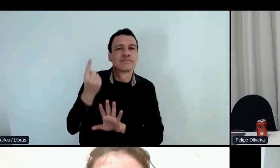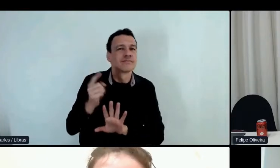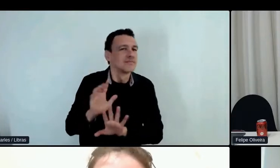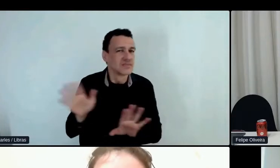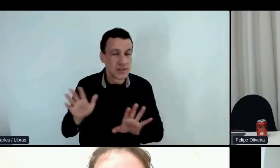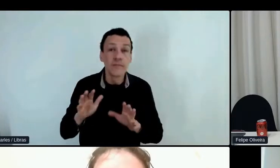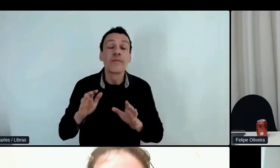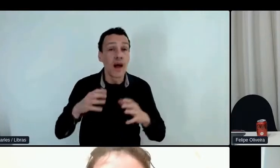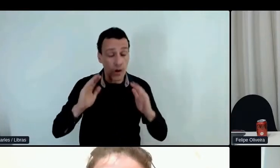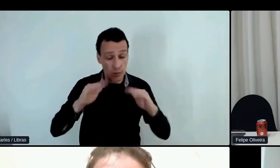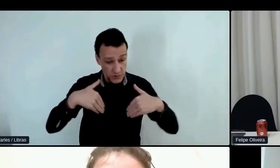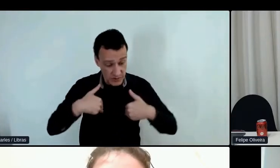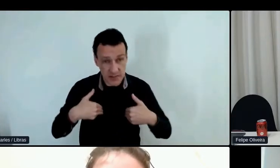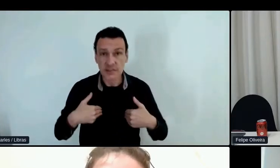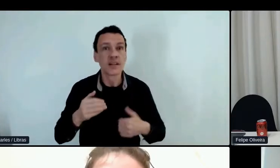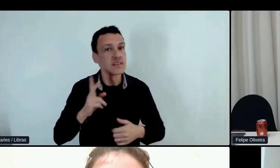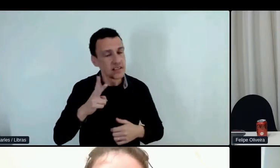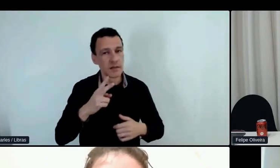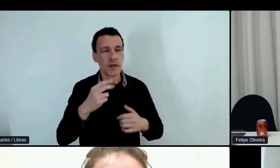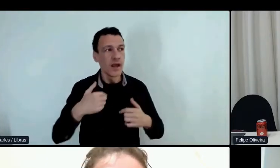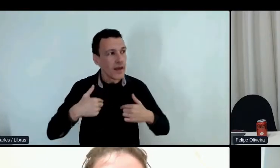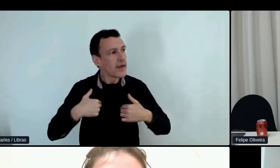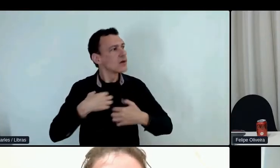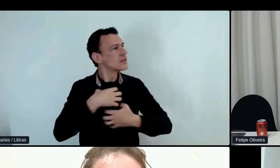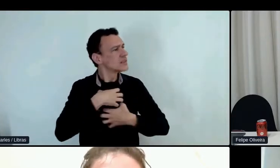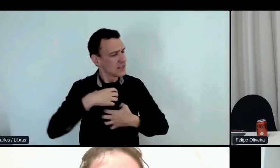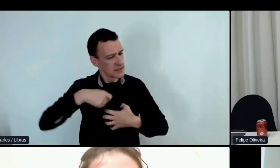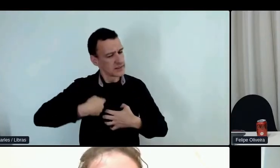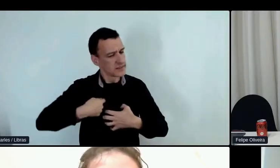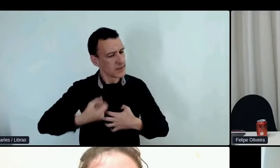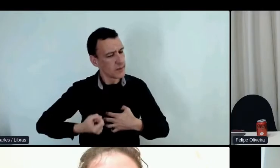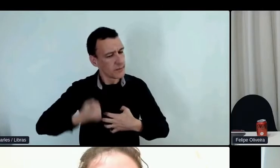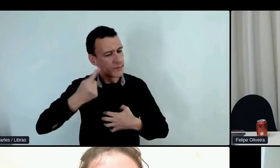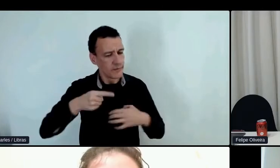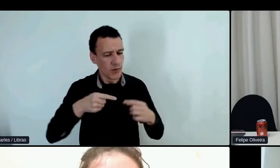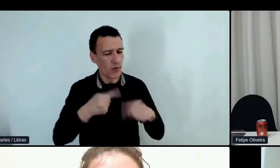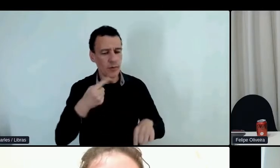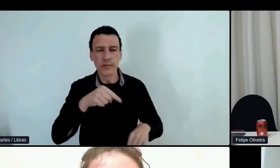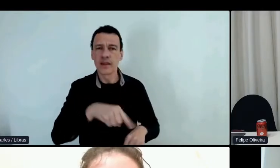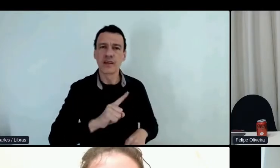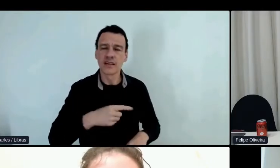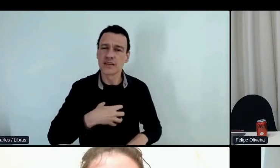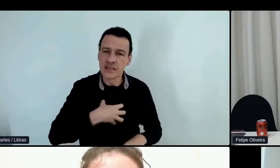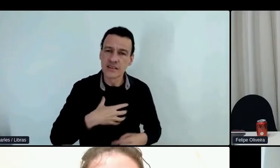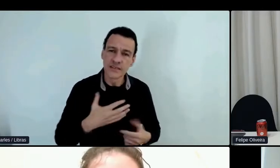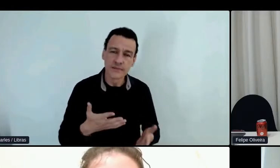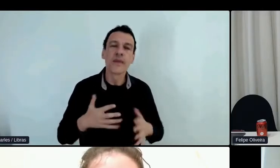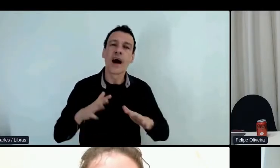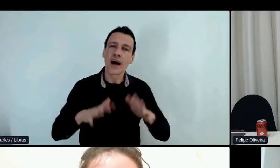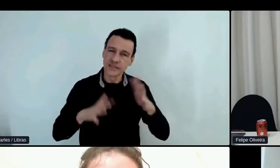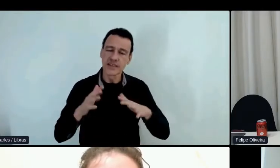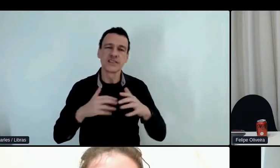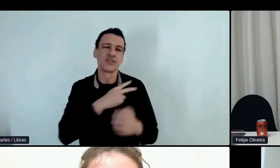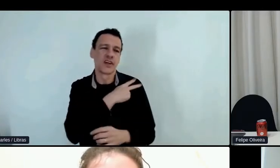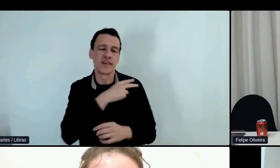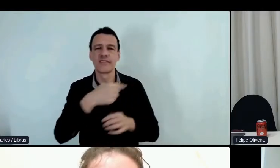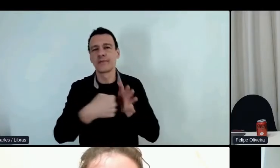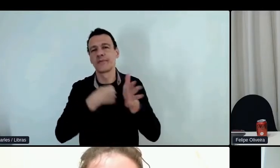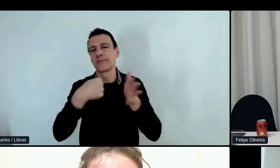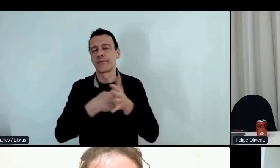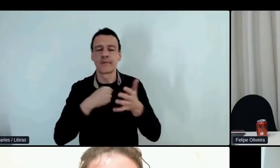Né? Então, em todos os ambientes, eu era a pessoa assim, tida como inadequada. E aí eu sempre estava